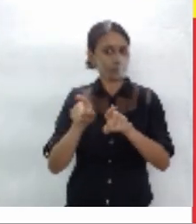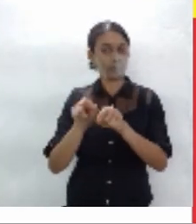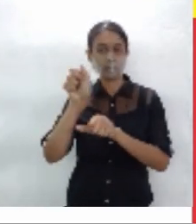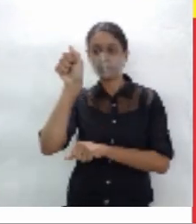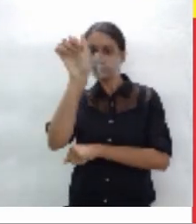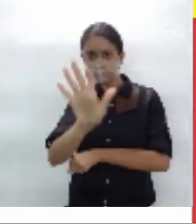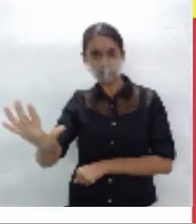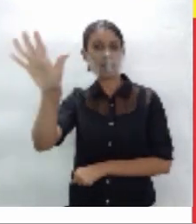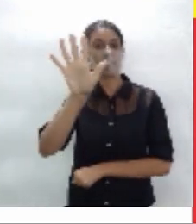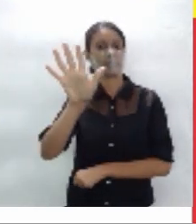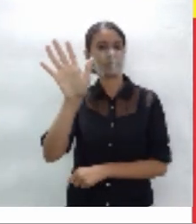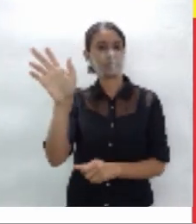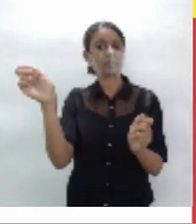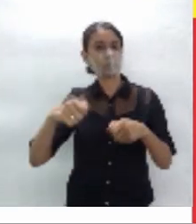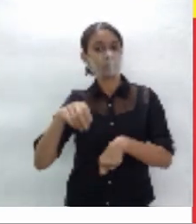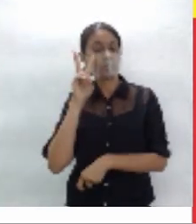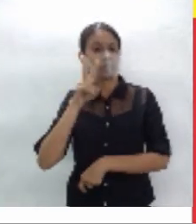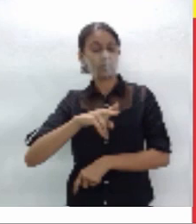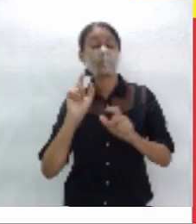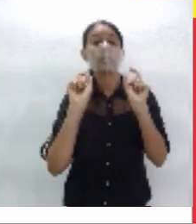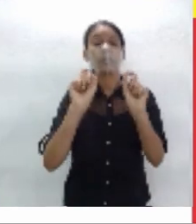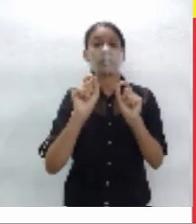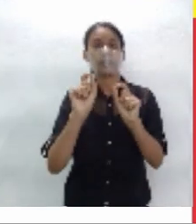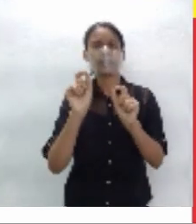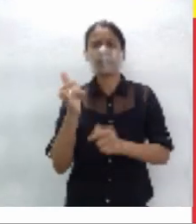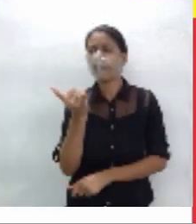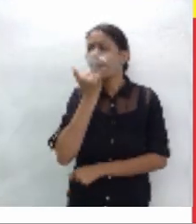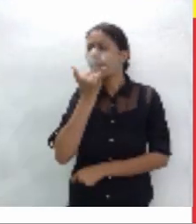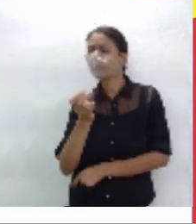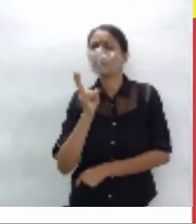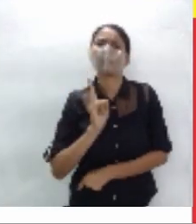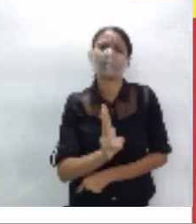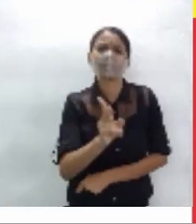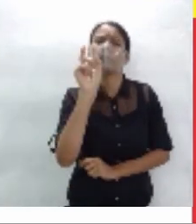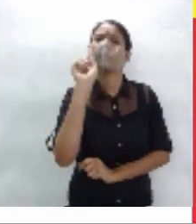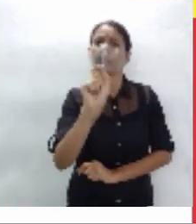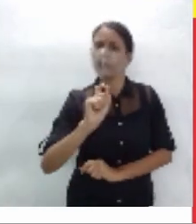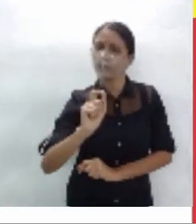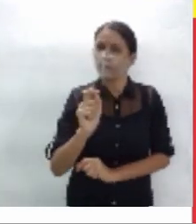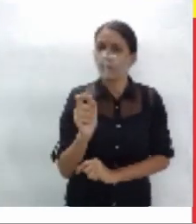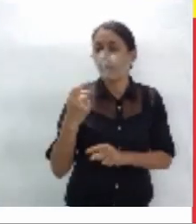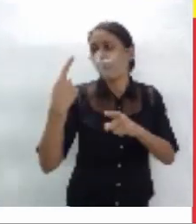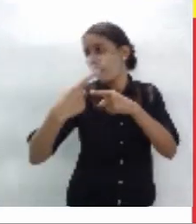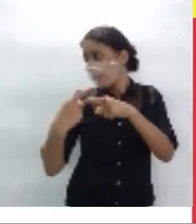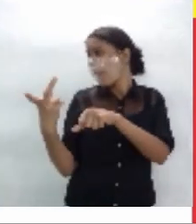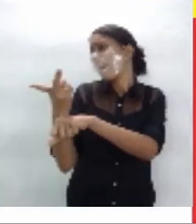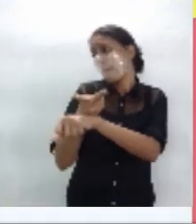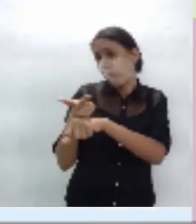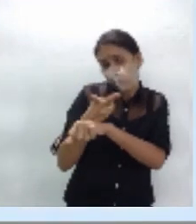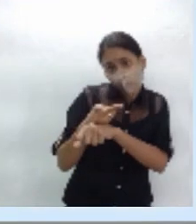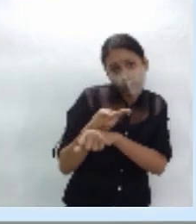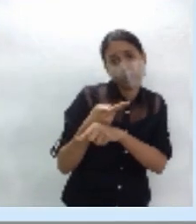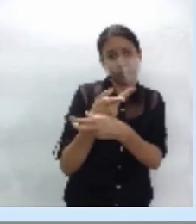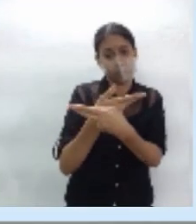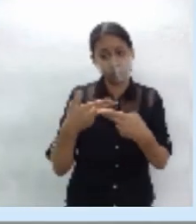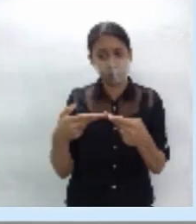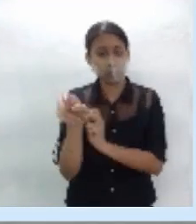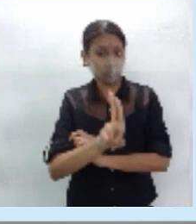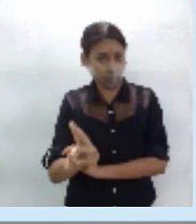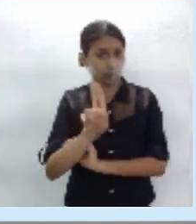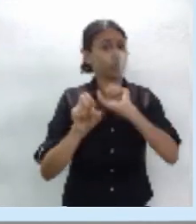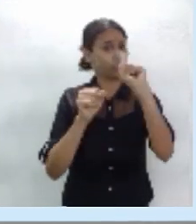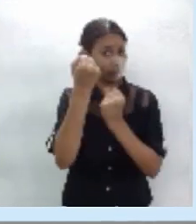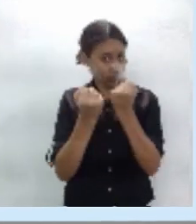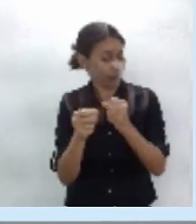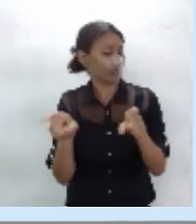né? E aí você vê que a desculpa sempre foi a mesma, em busca de